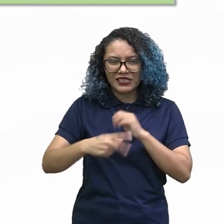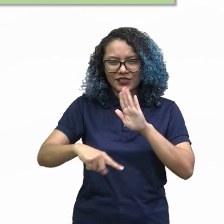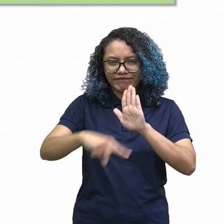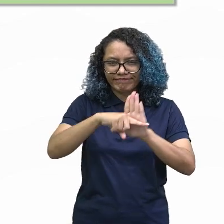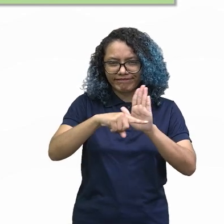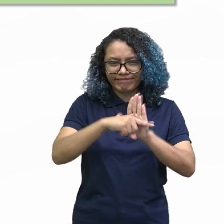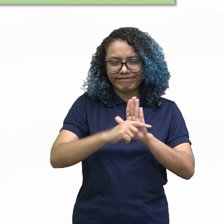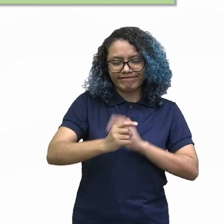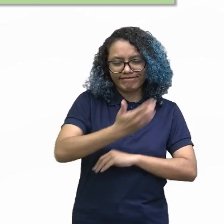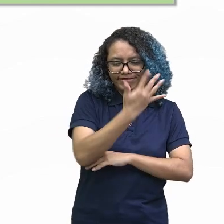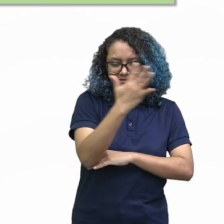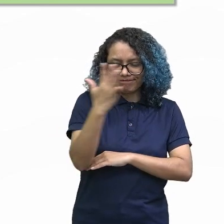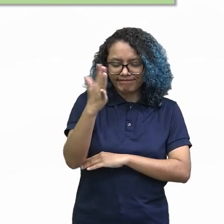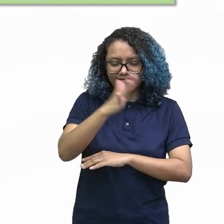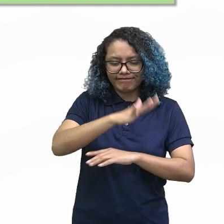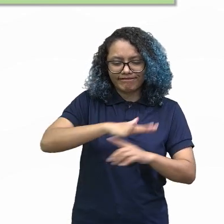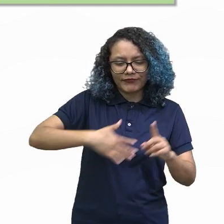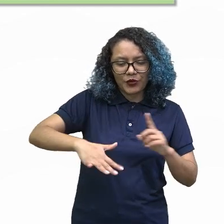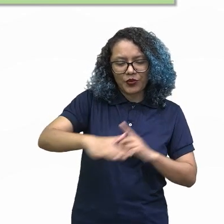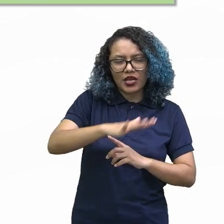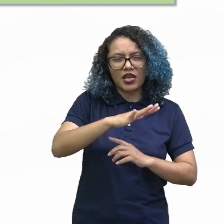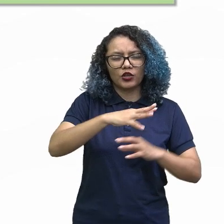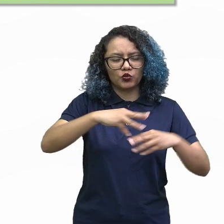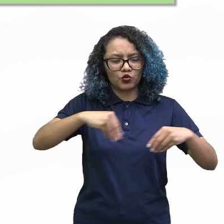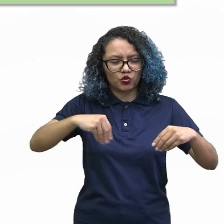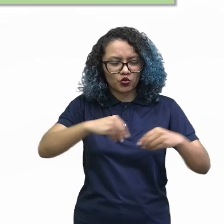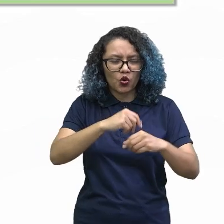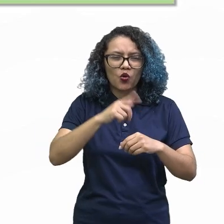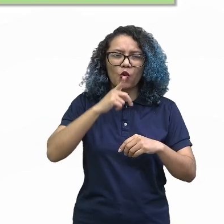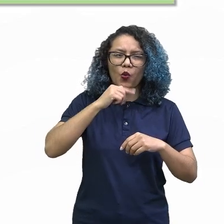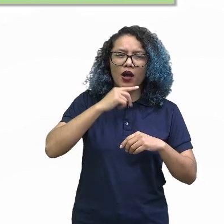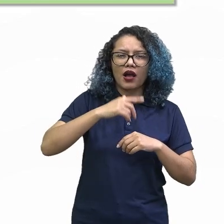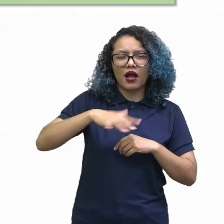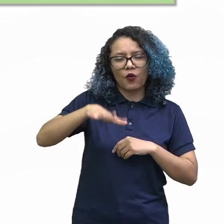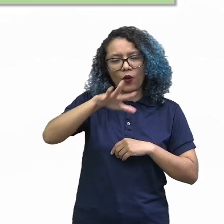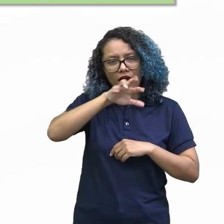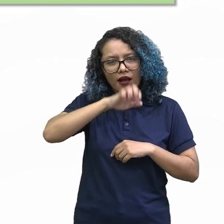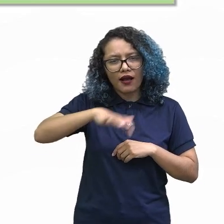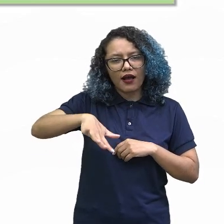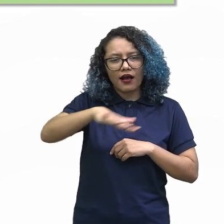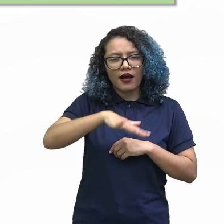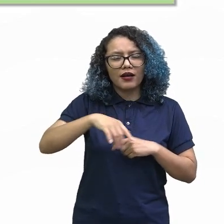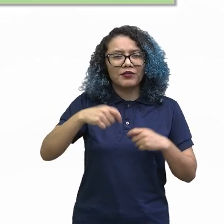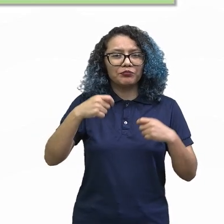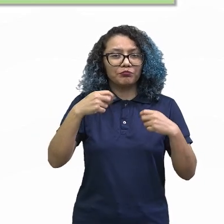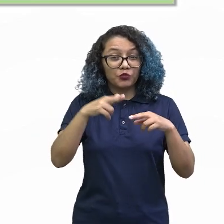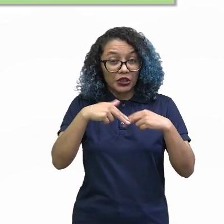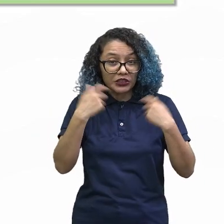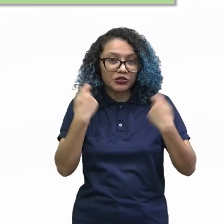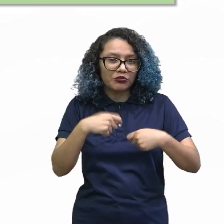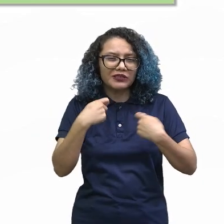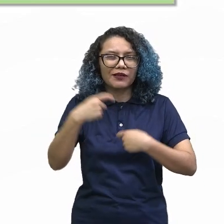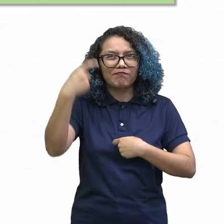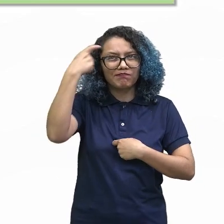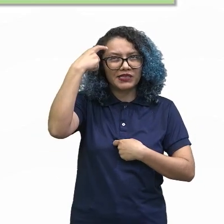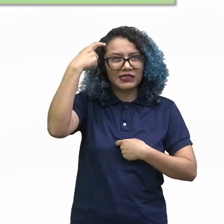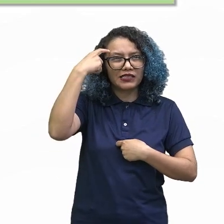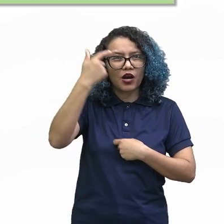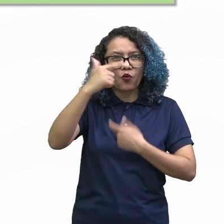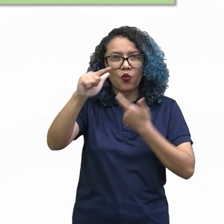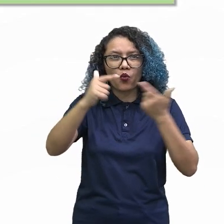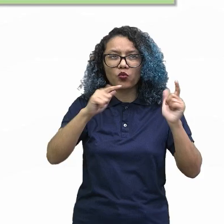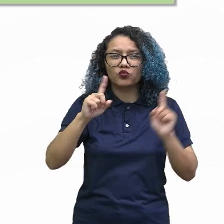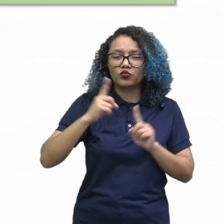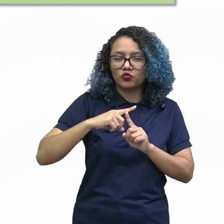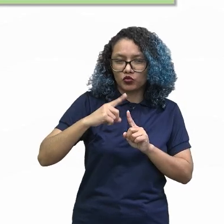no ambiente, na atmosfera, no solo, na água, foi necessário pensar em fontes alternativas, né? Então, a gente trouxe aqui